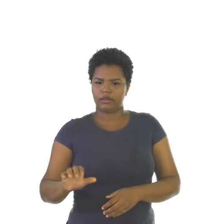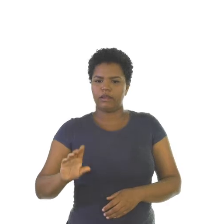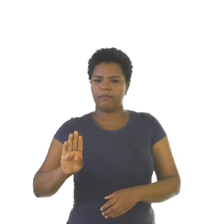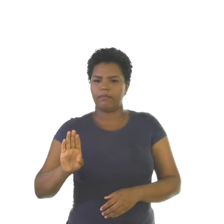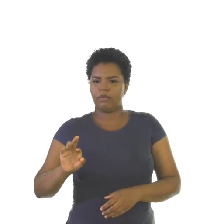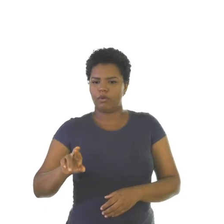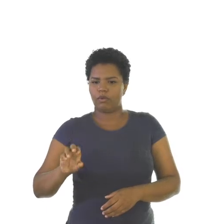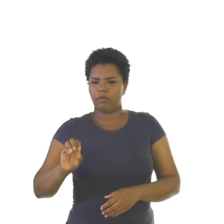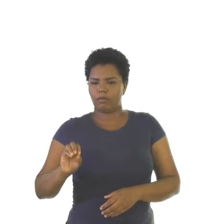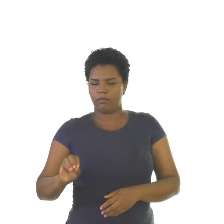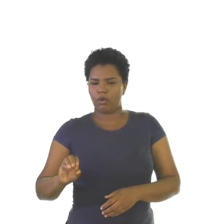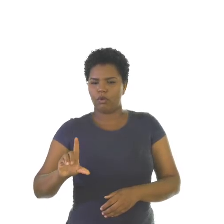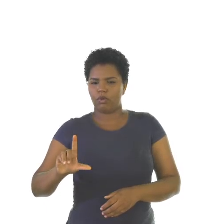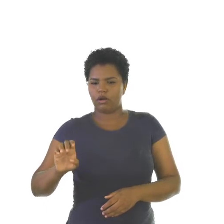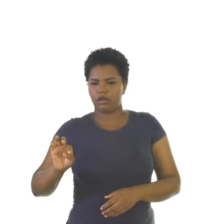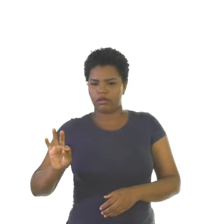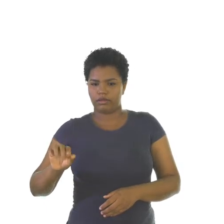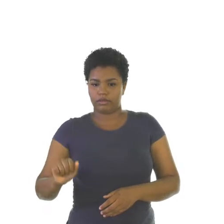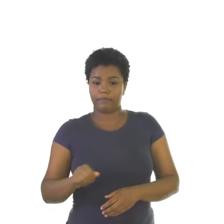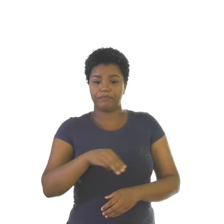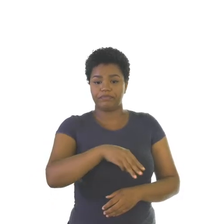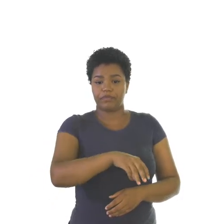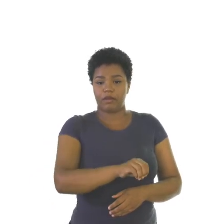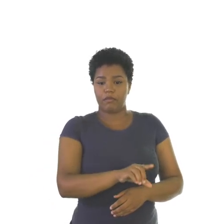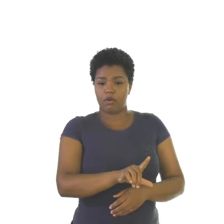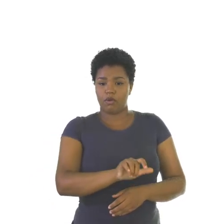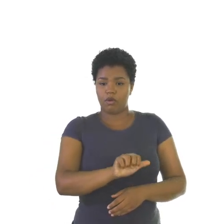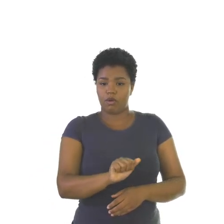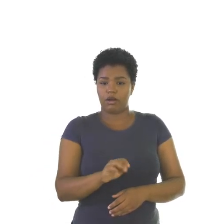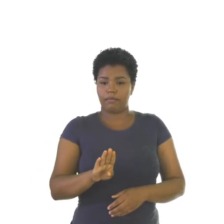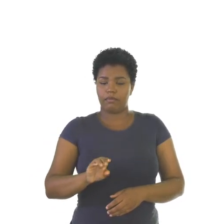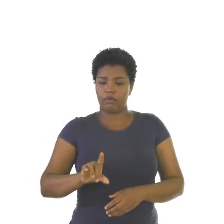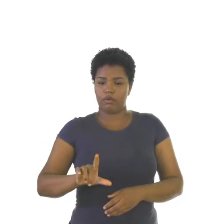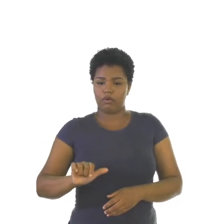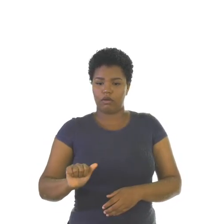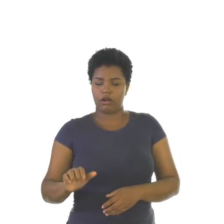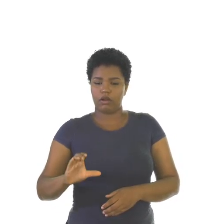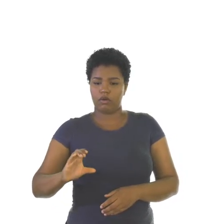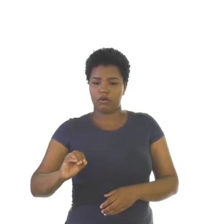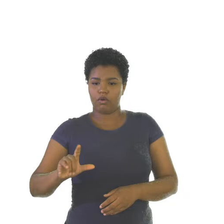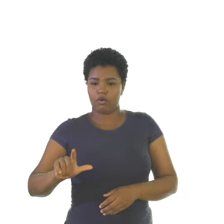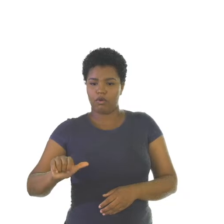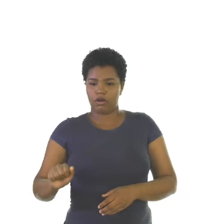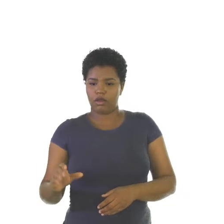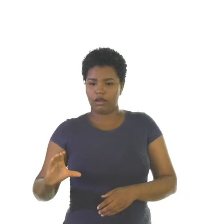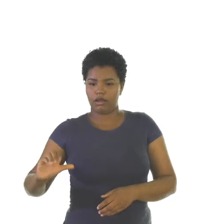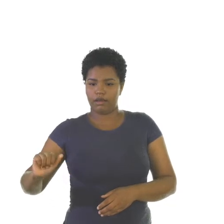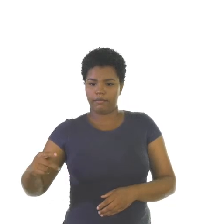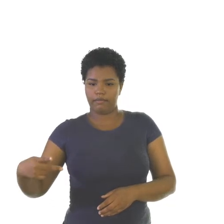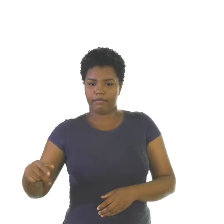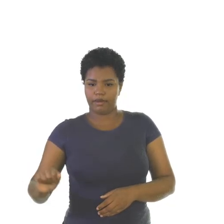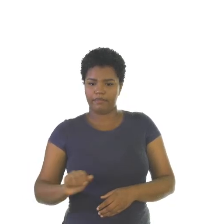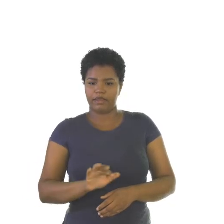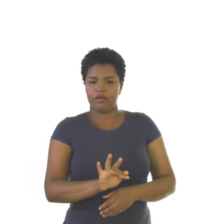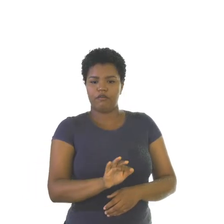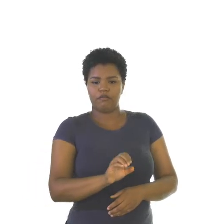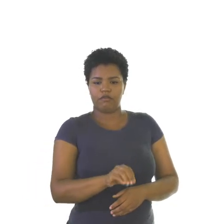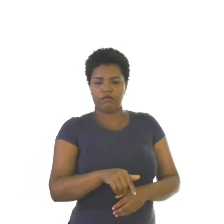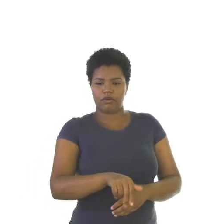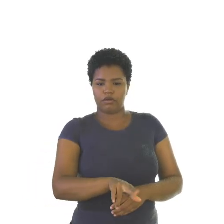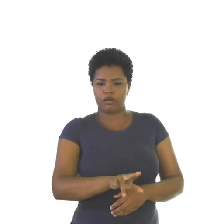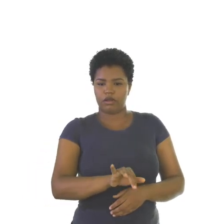bola, cola e capa. E a sexta linha, na última linha, tem fogueira. Aí tem